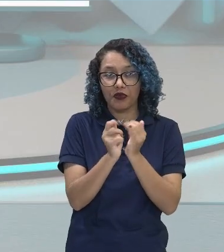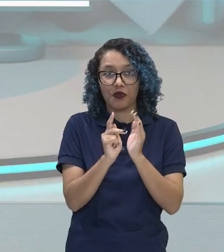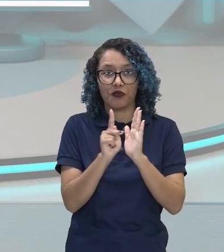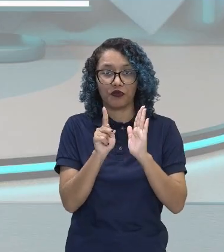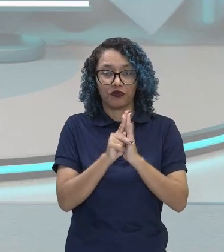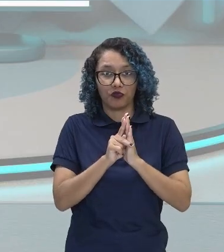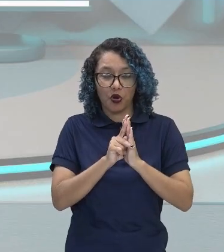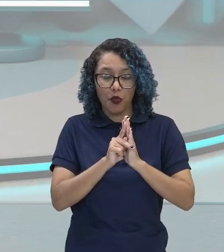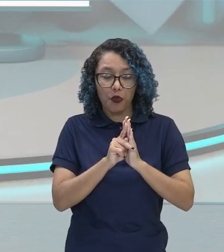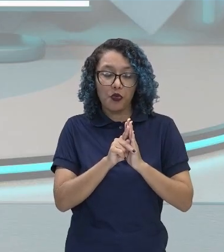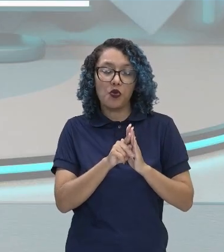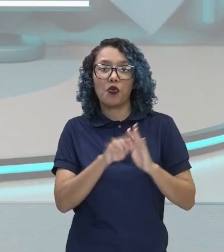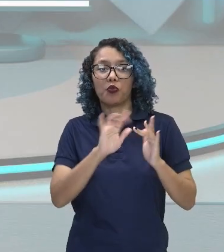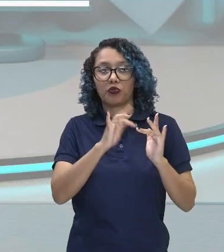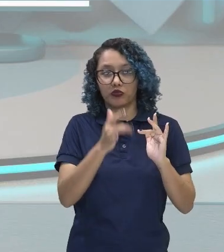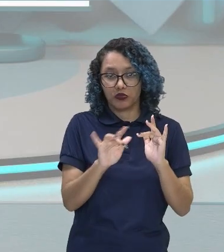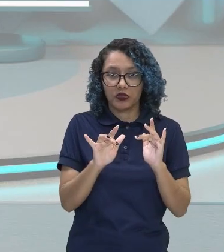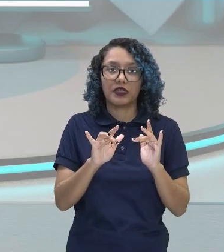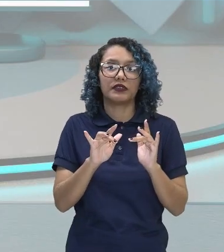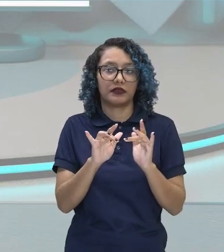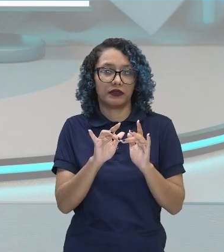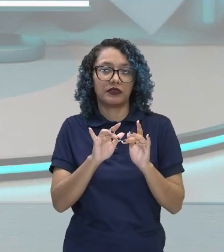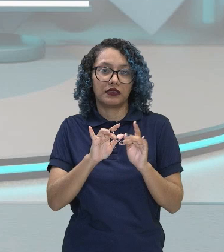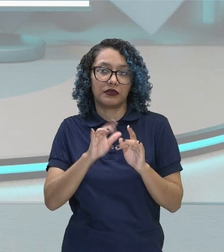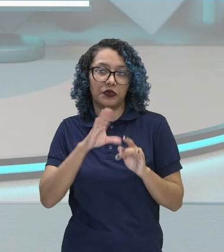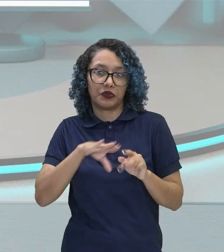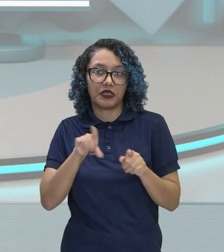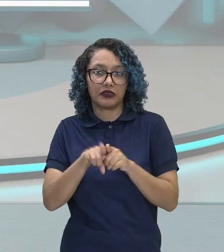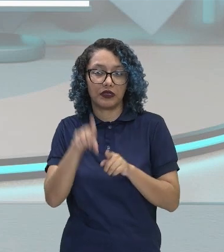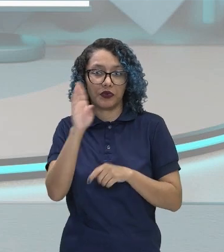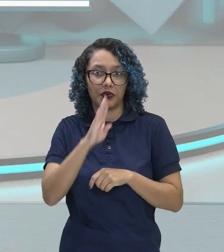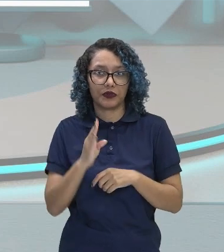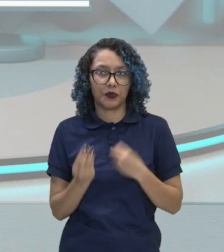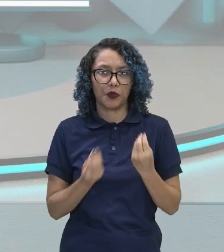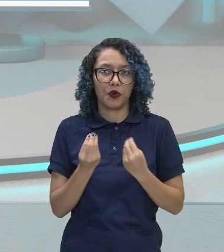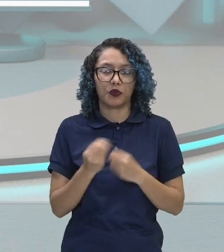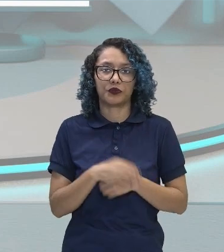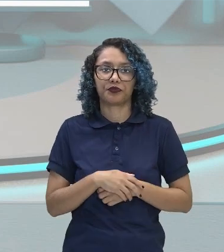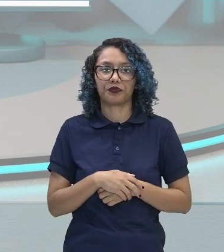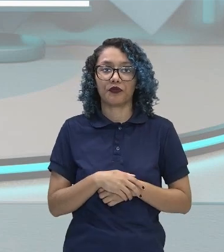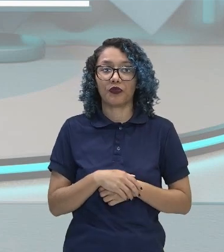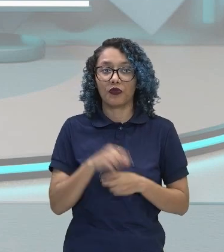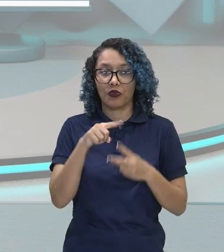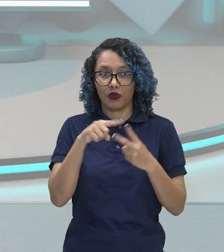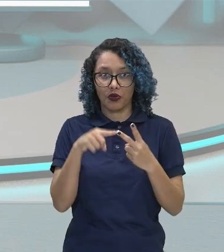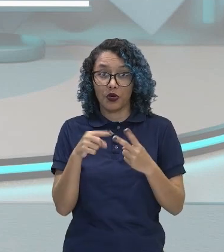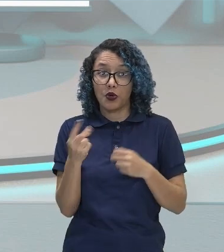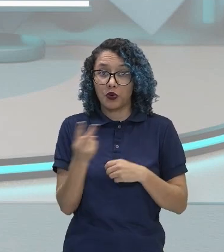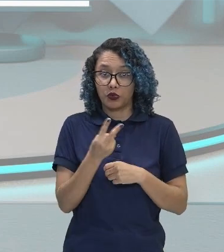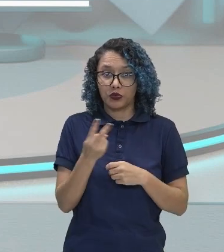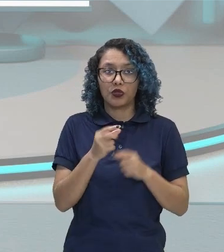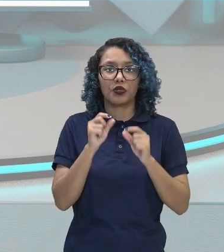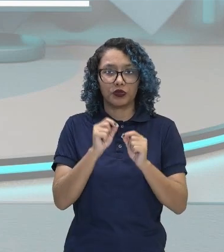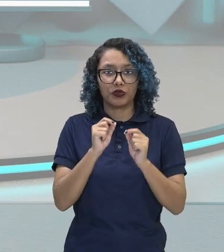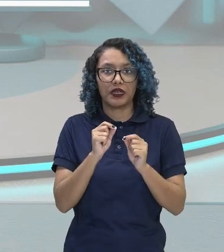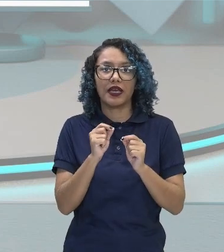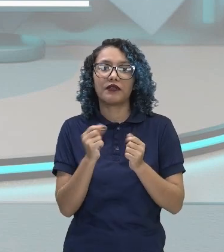português e o arcadismo brasileiro. Então, ambos seguem os modelos da literatura